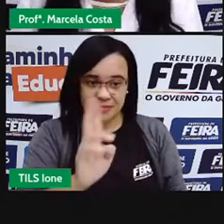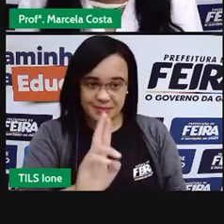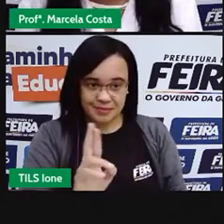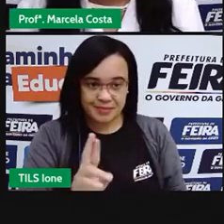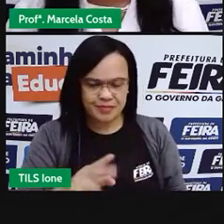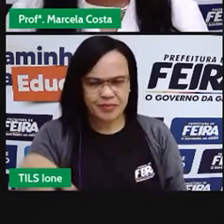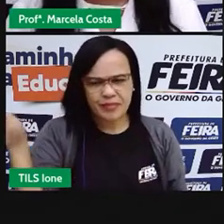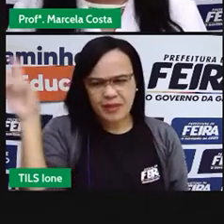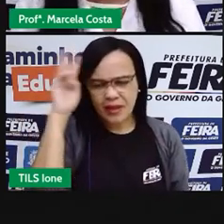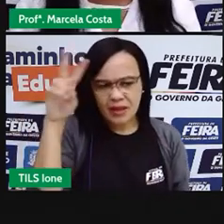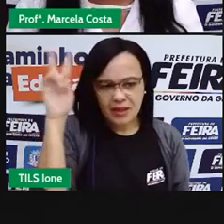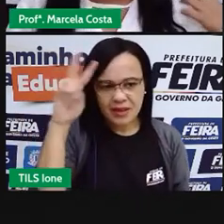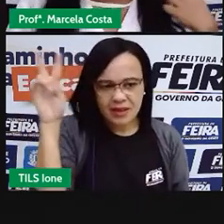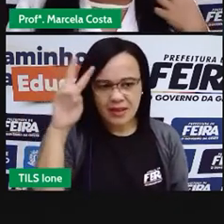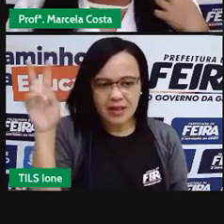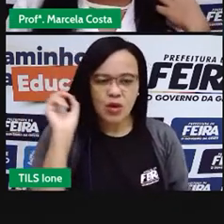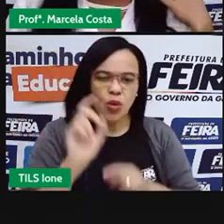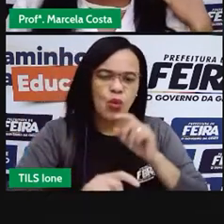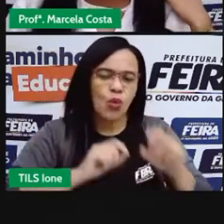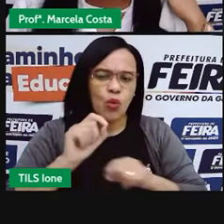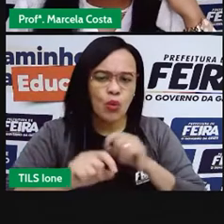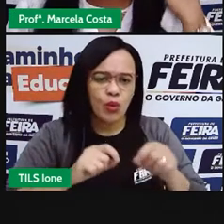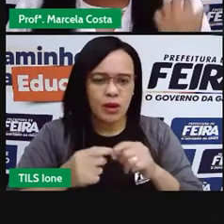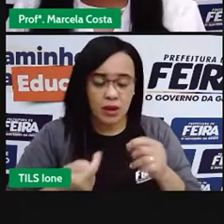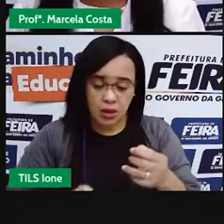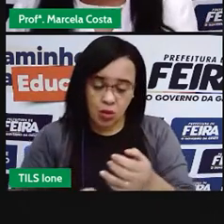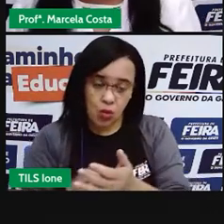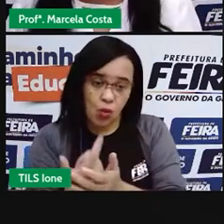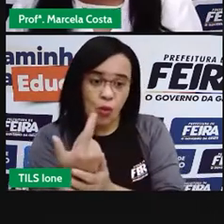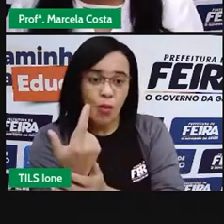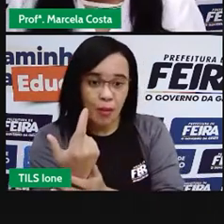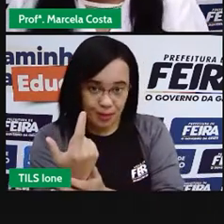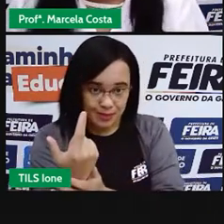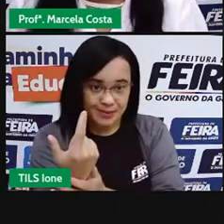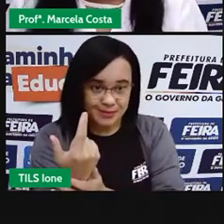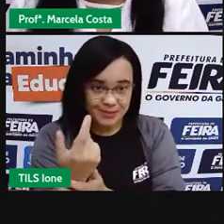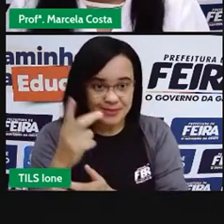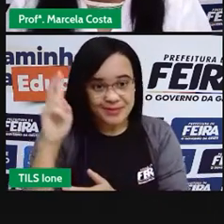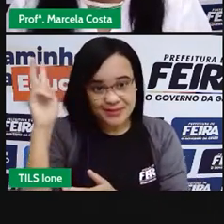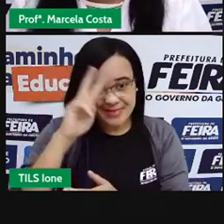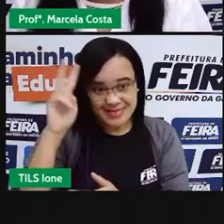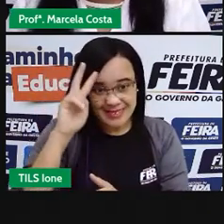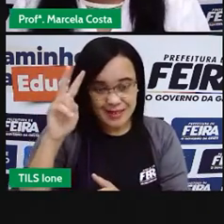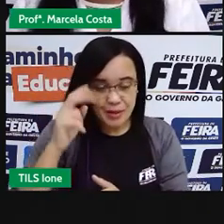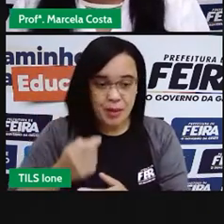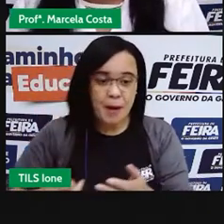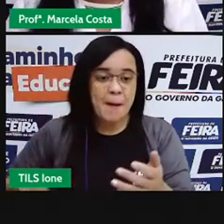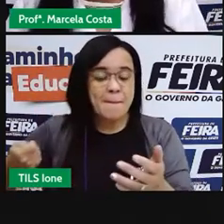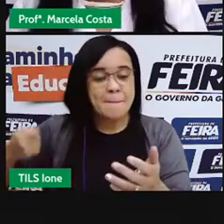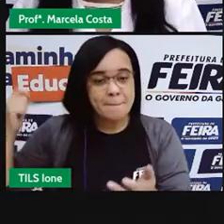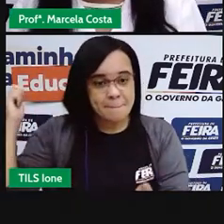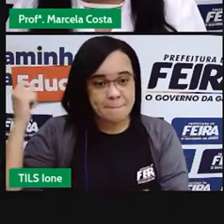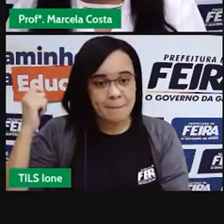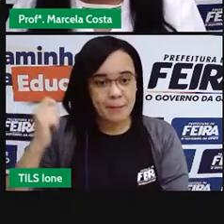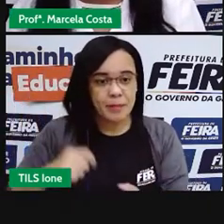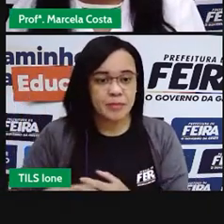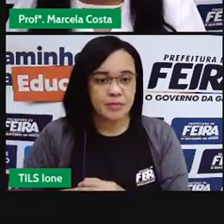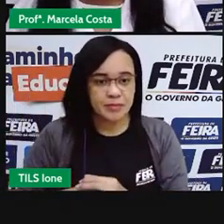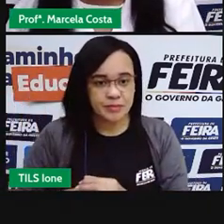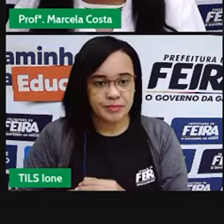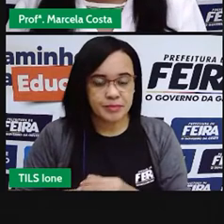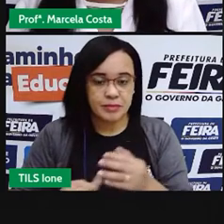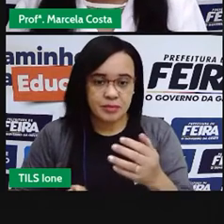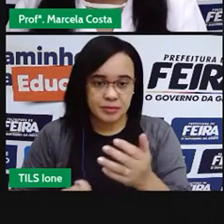se lembram que quando a gente montou a lista, o que quero comprar, a gente esclareceu, né, que